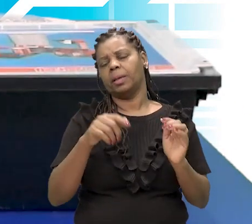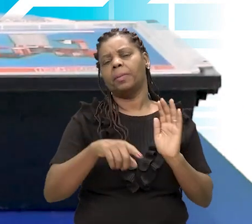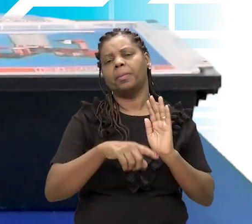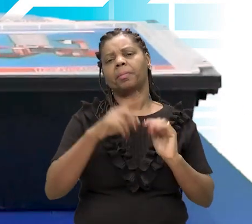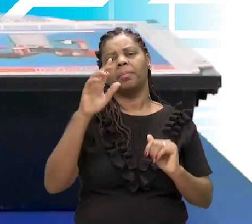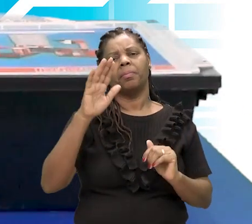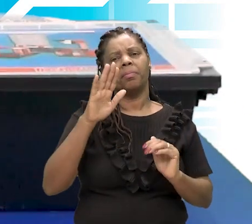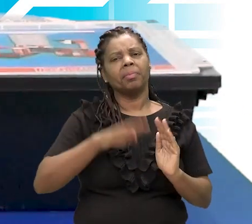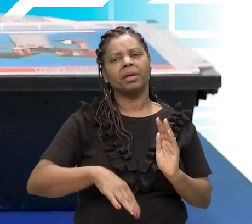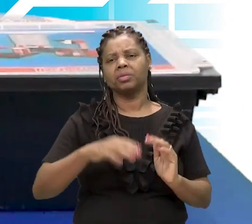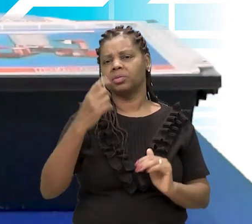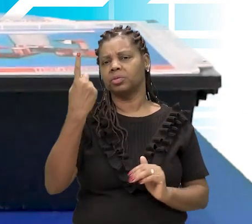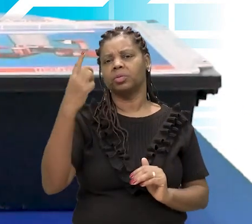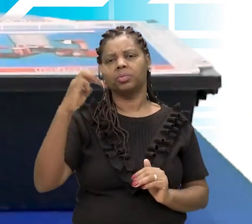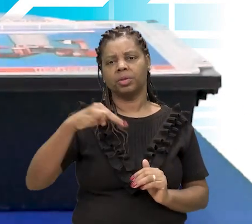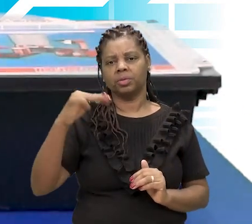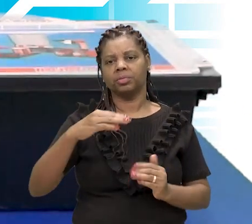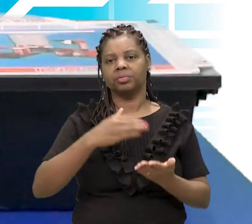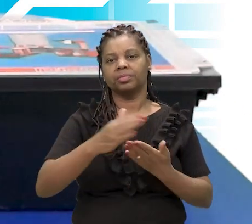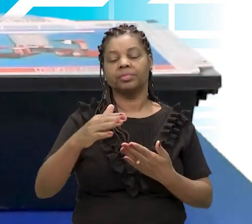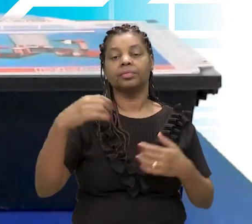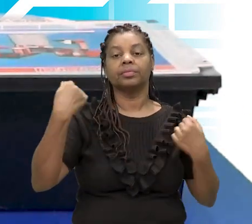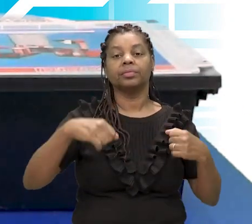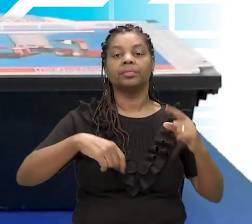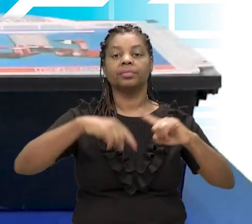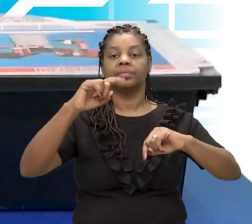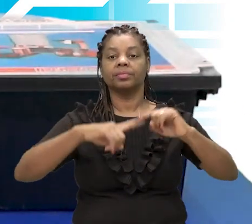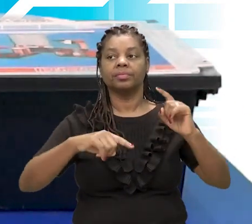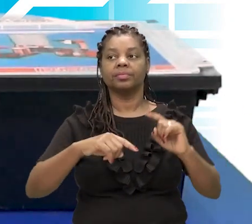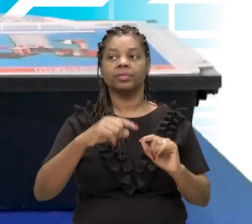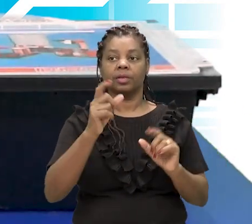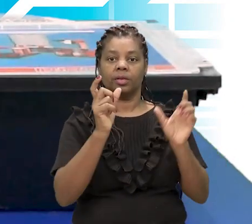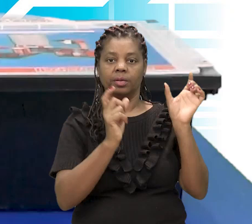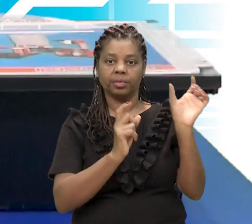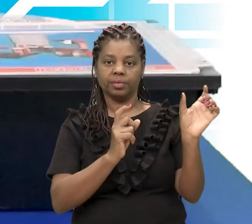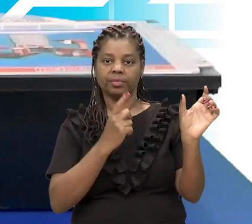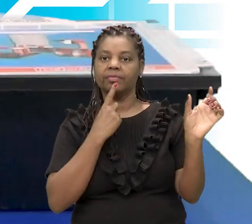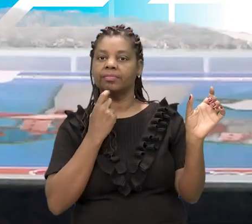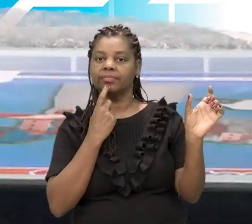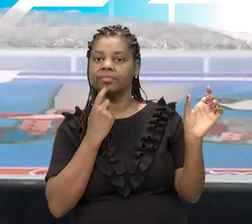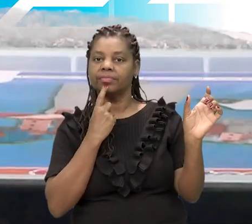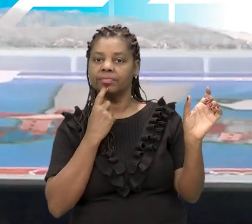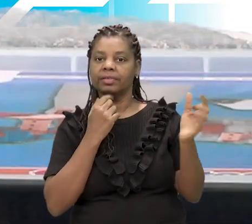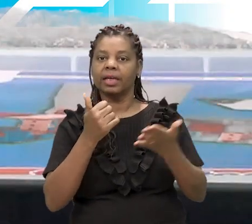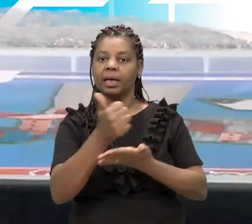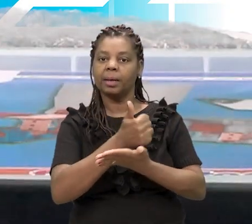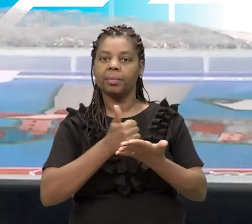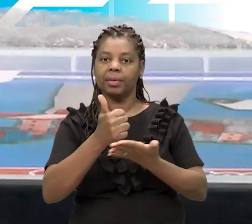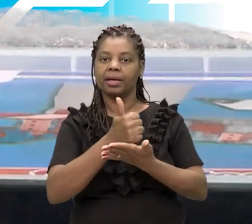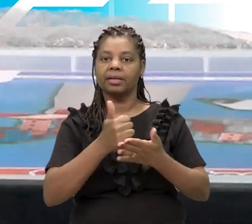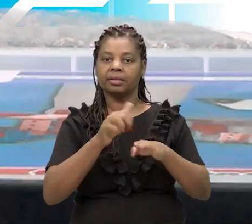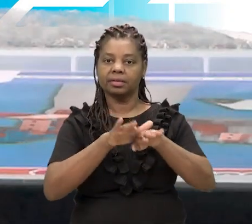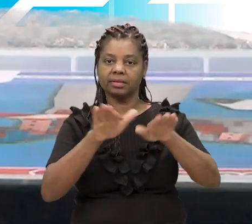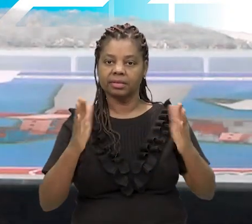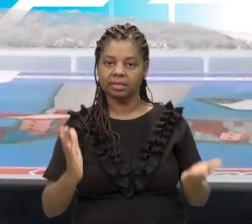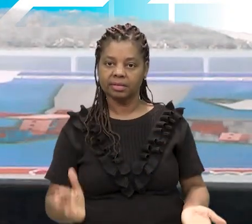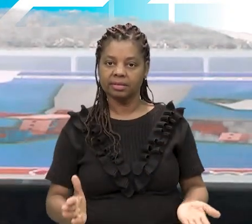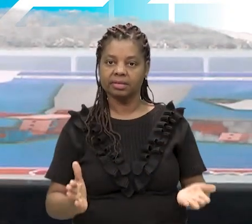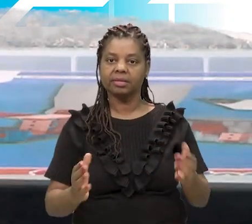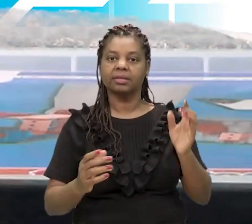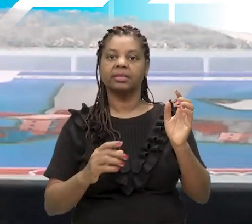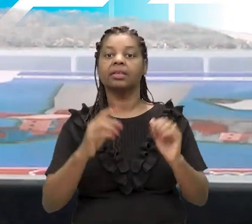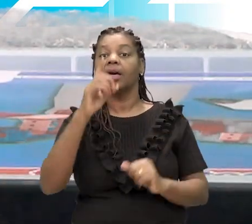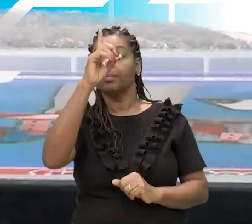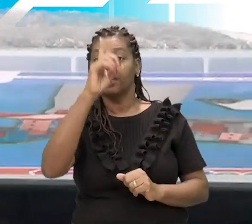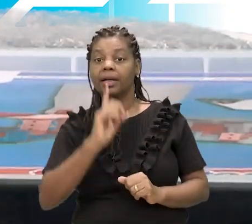simples, vai levar menos de 1 minuto. Para isso nós vamos precisar dessa pecinha vermelha, que vai servir como a base de cima da nossa mesa,